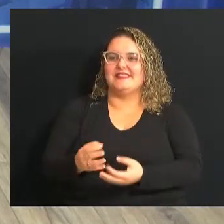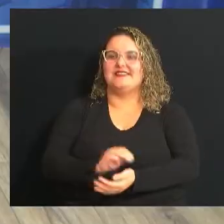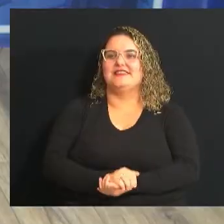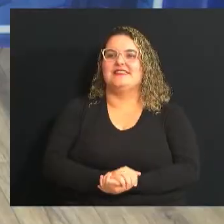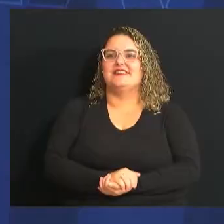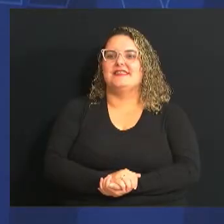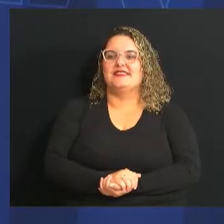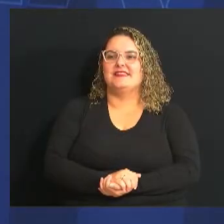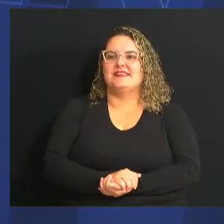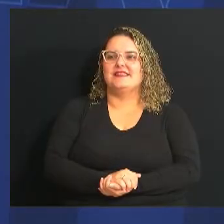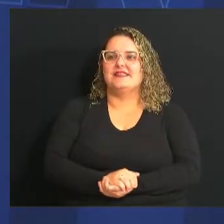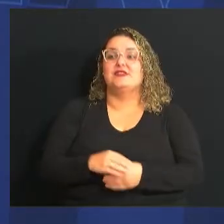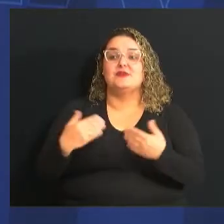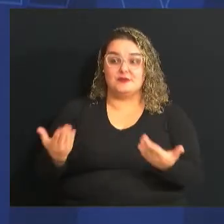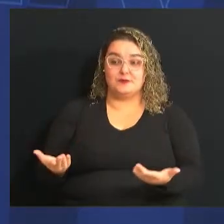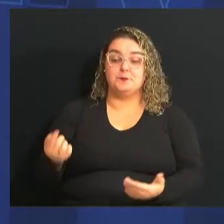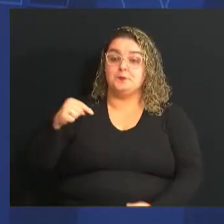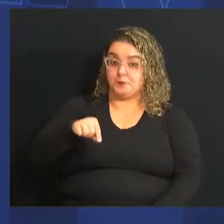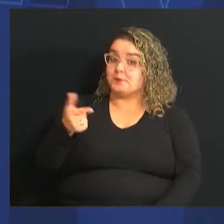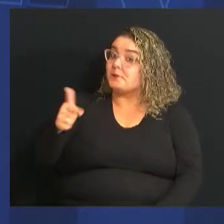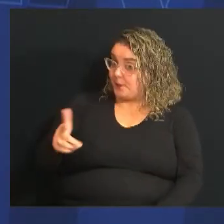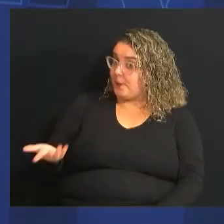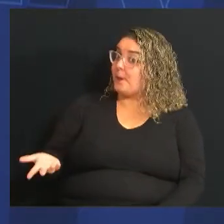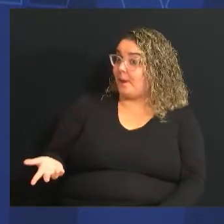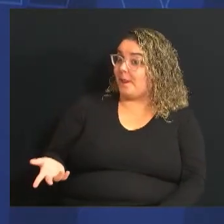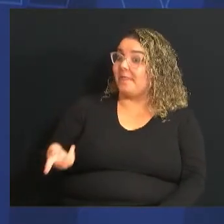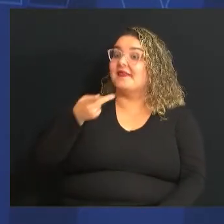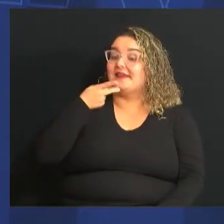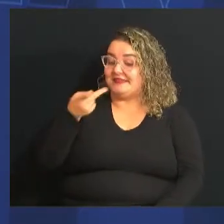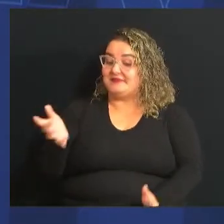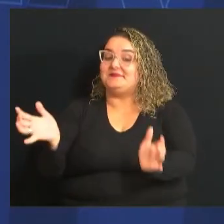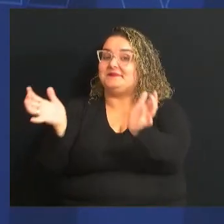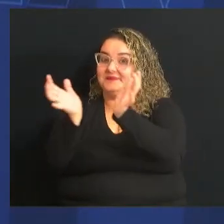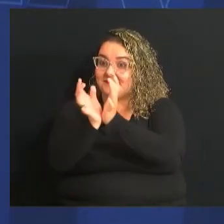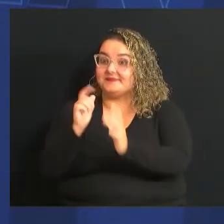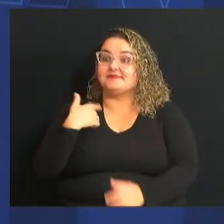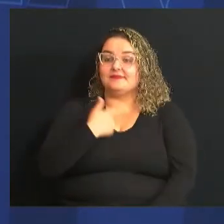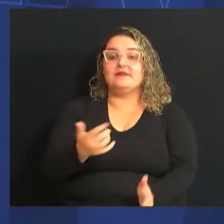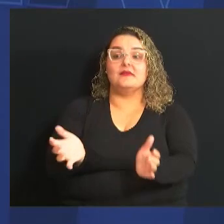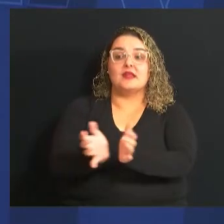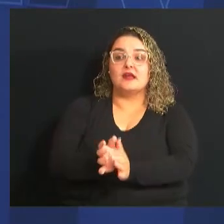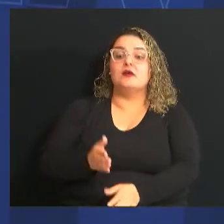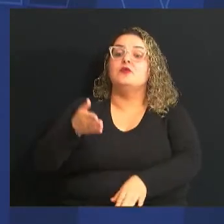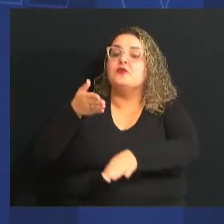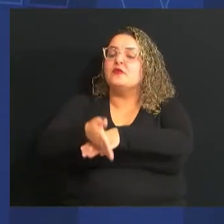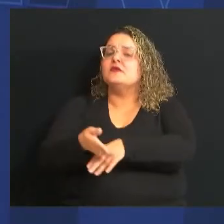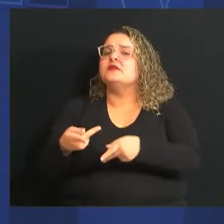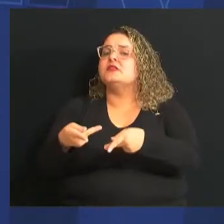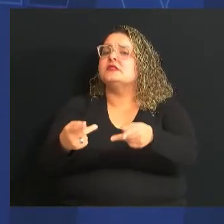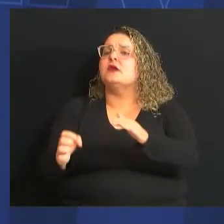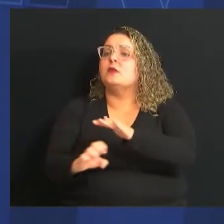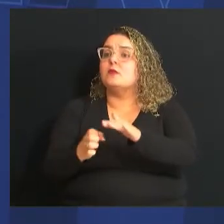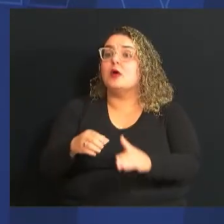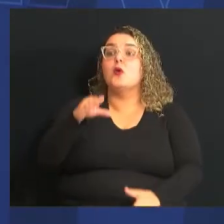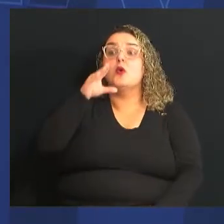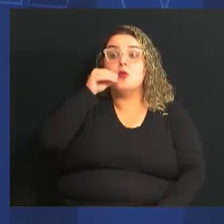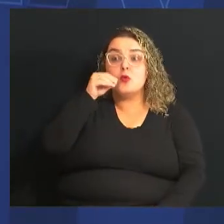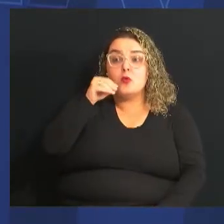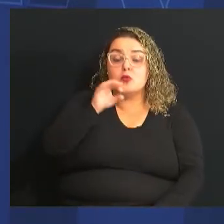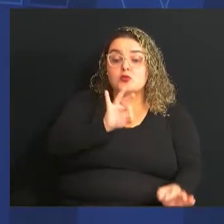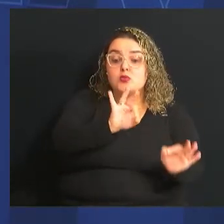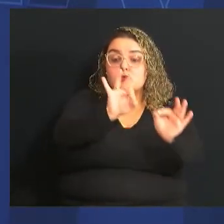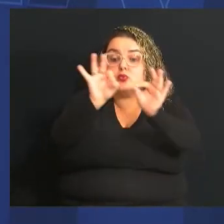6h30 e depois o filme às 7h30. Inclusive, na ocasião, serão disponibilizadas aqui cadeiras para as pessoas